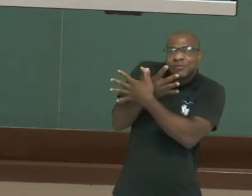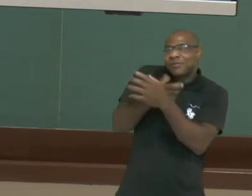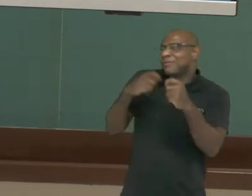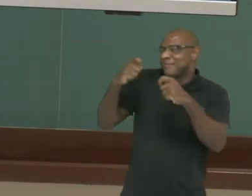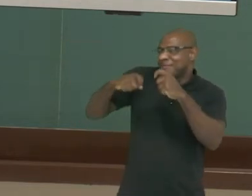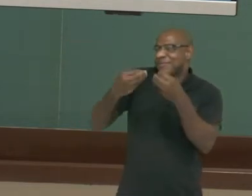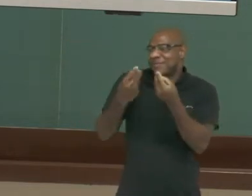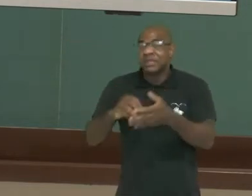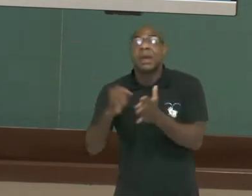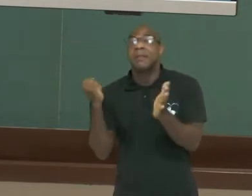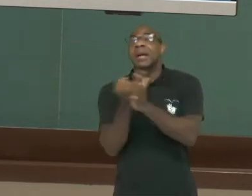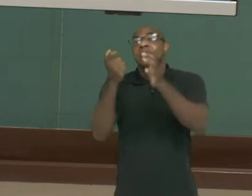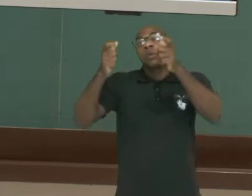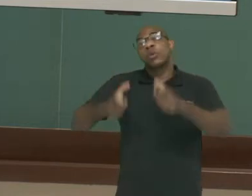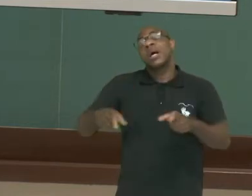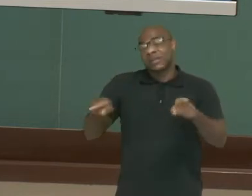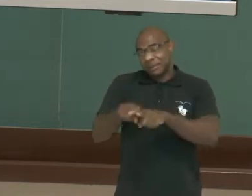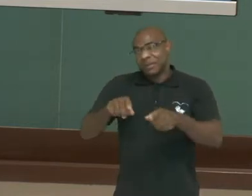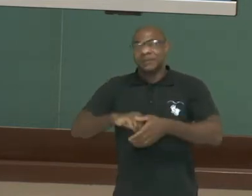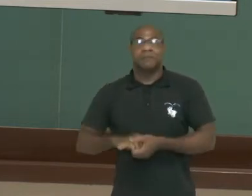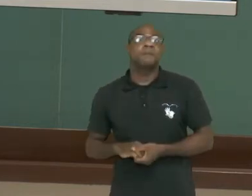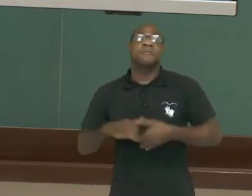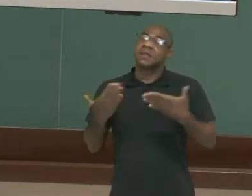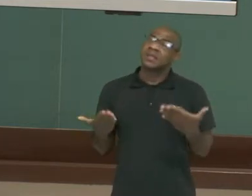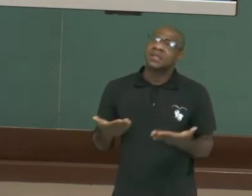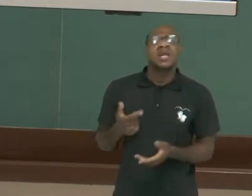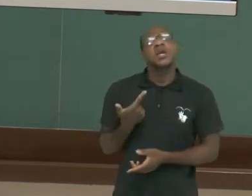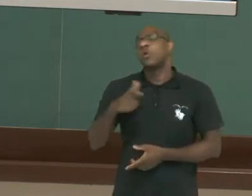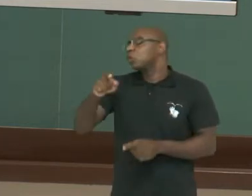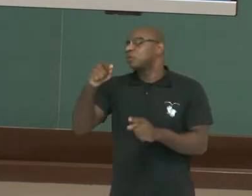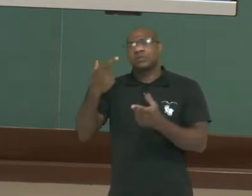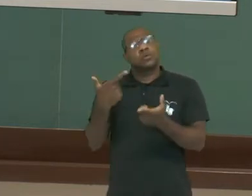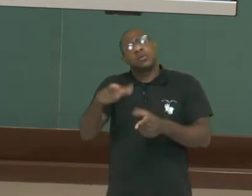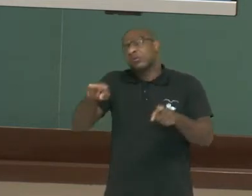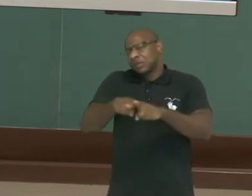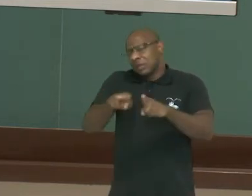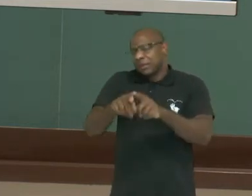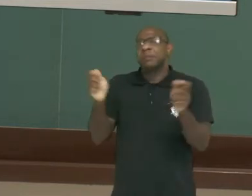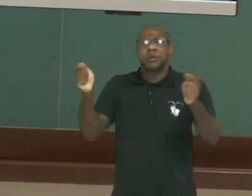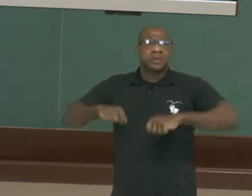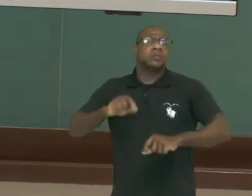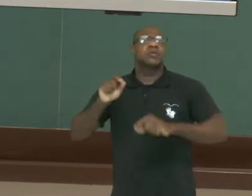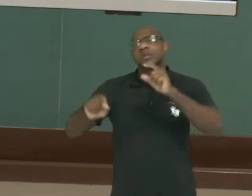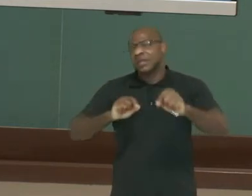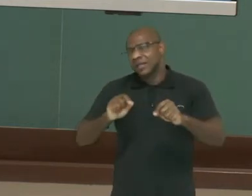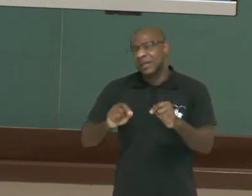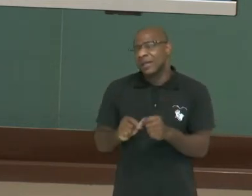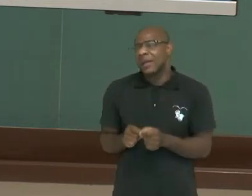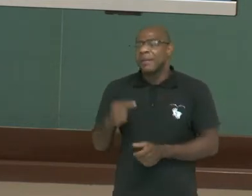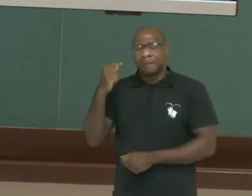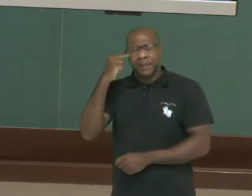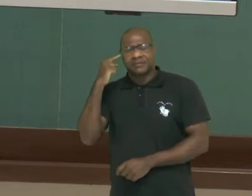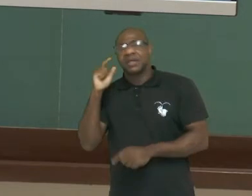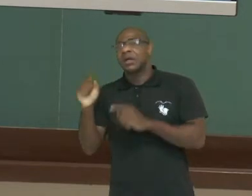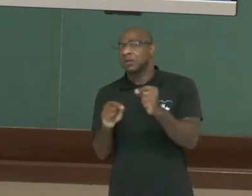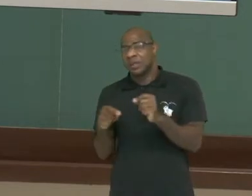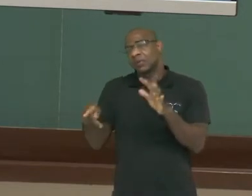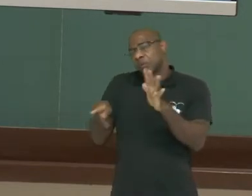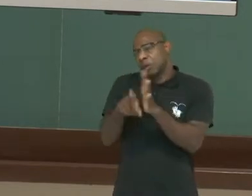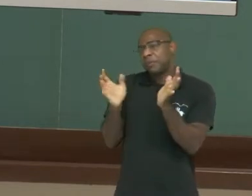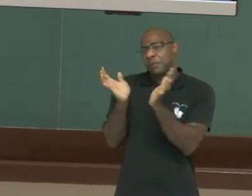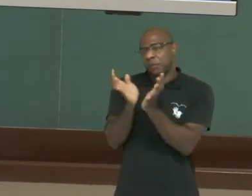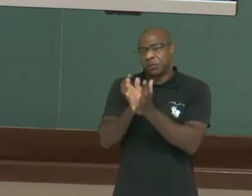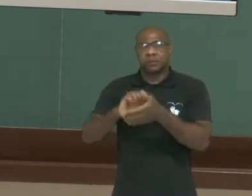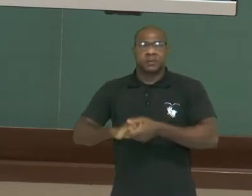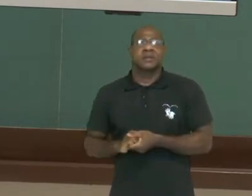de território, ok? Entre outros aí que nós podemos pensar a respeito do